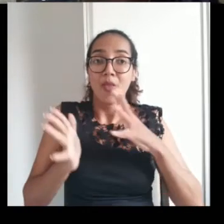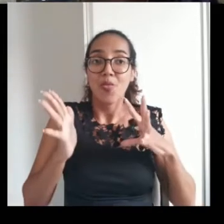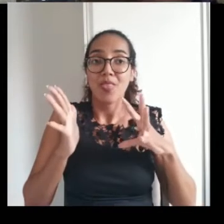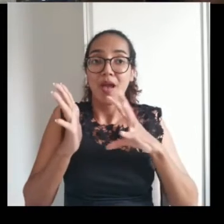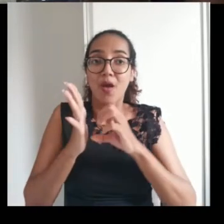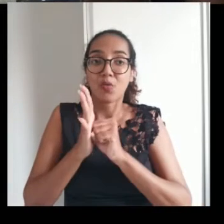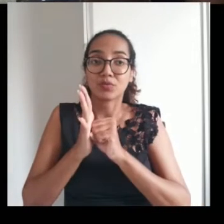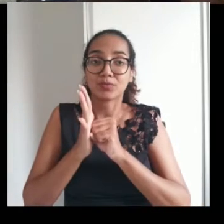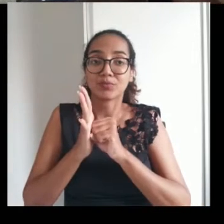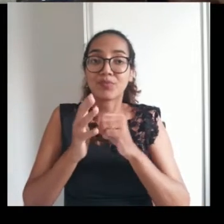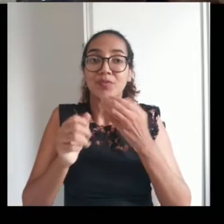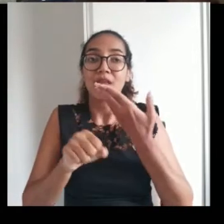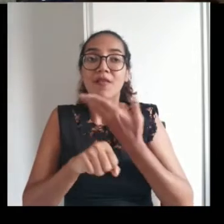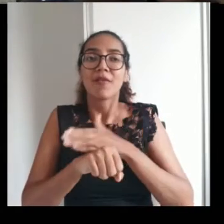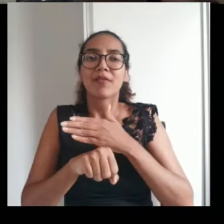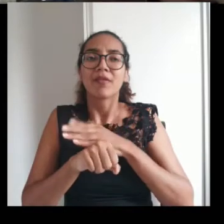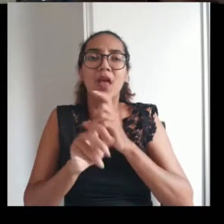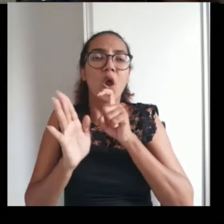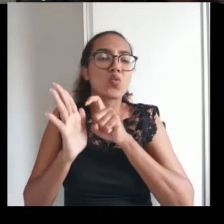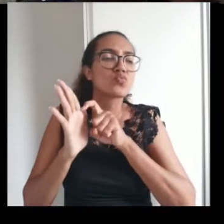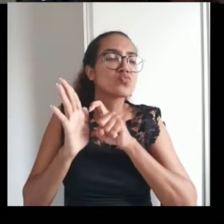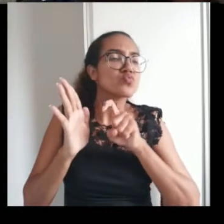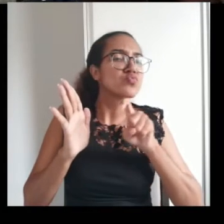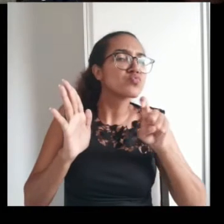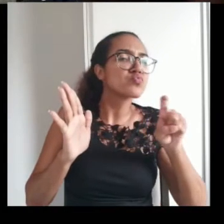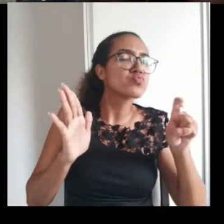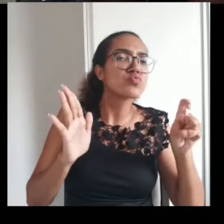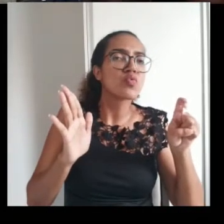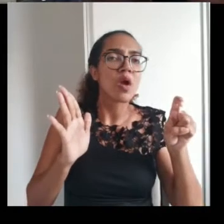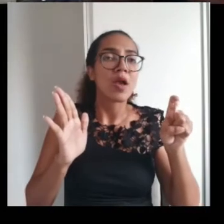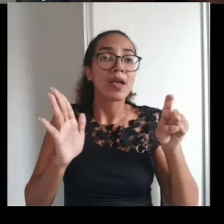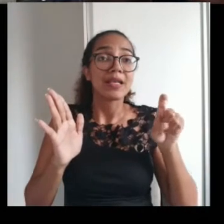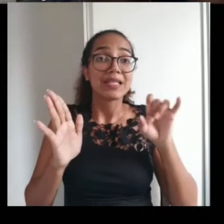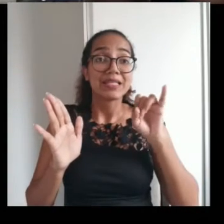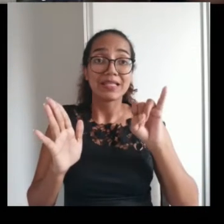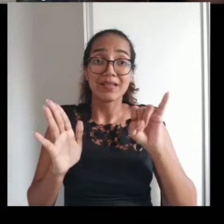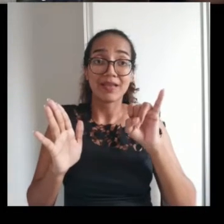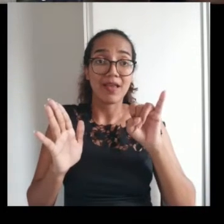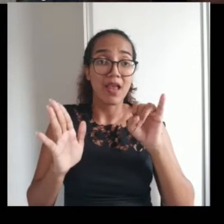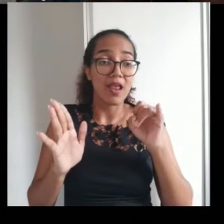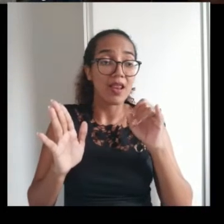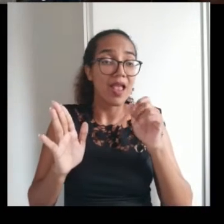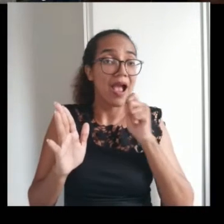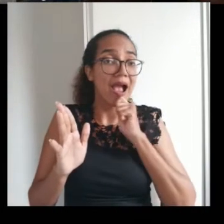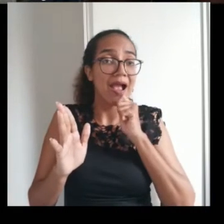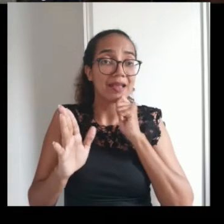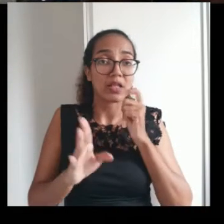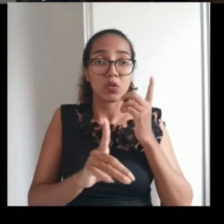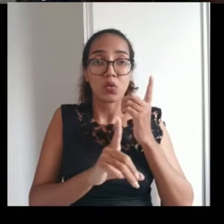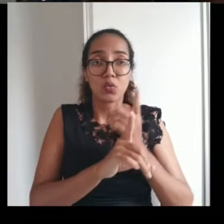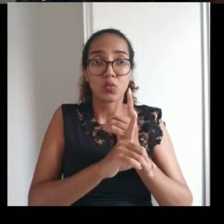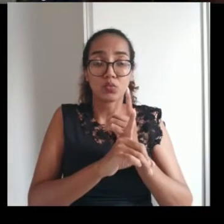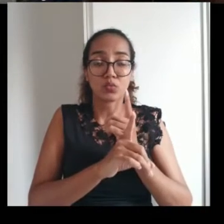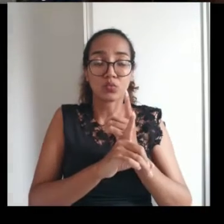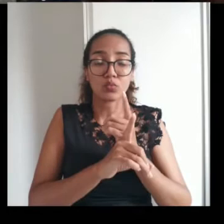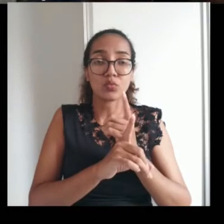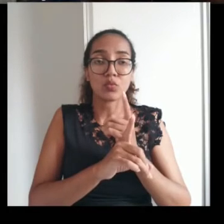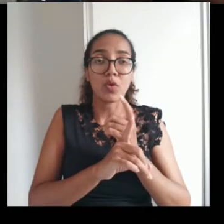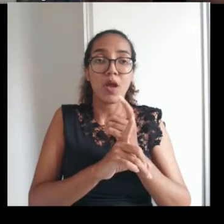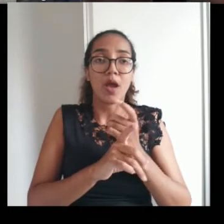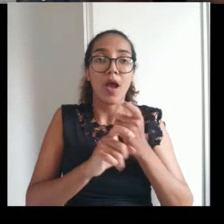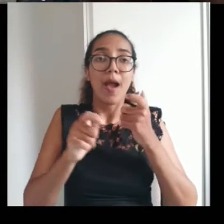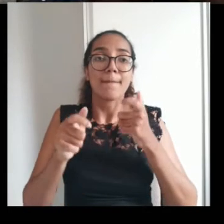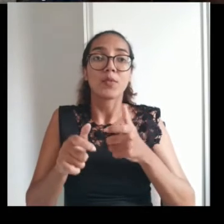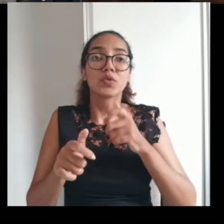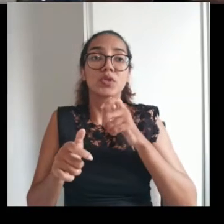aqui. Ele começa com falso, achou, né? Enquanto ele não achou e a posição I, que começa